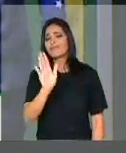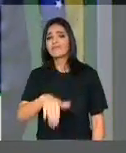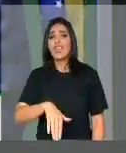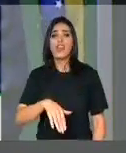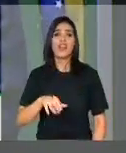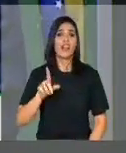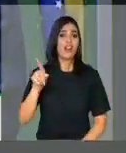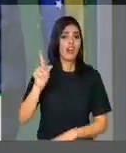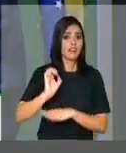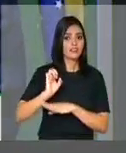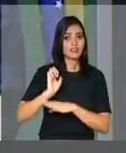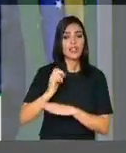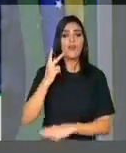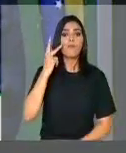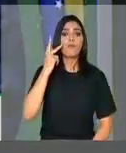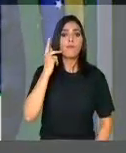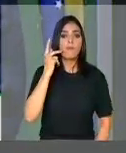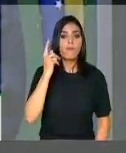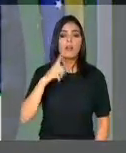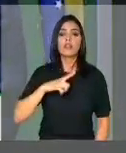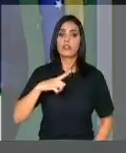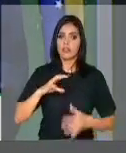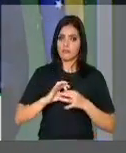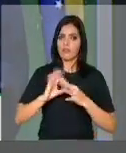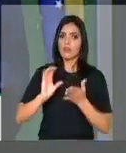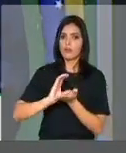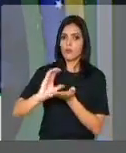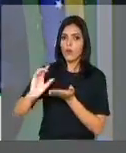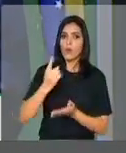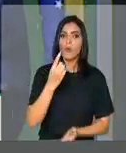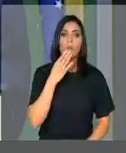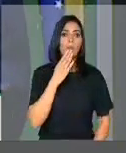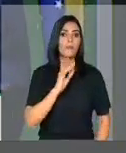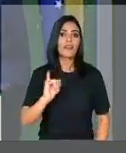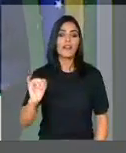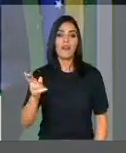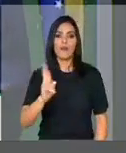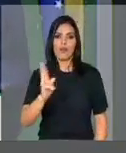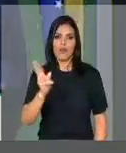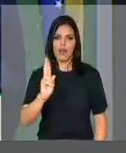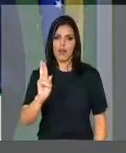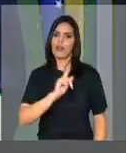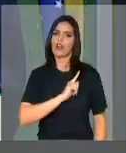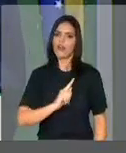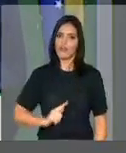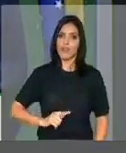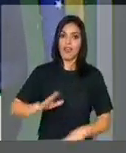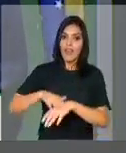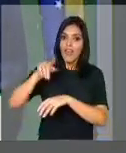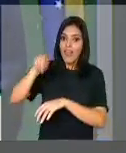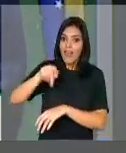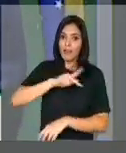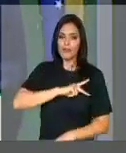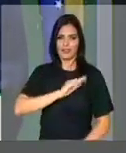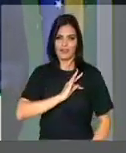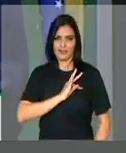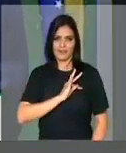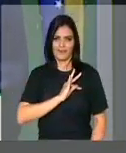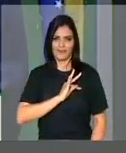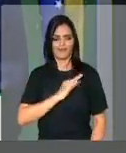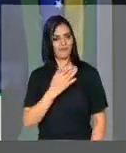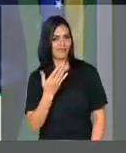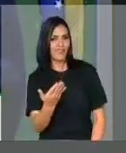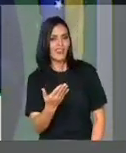no estado do Ceará, onde houve uma liberação de R$ 1 bilhão para o governo que é do PT.